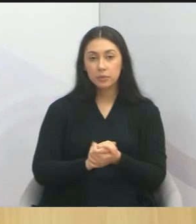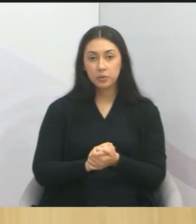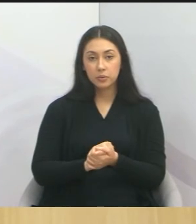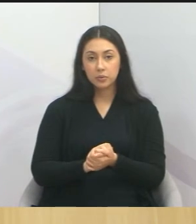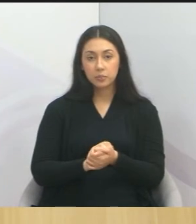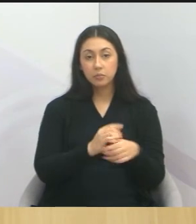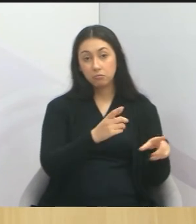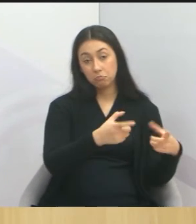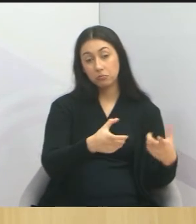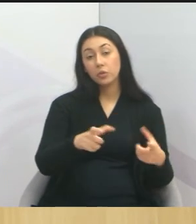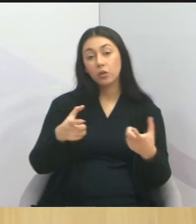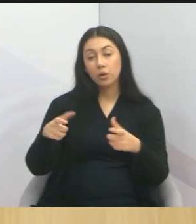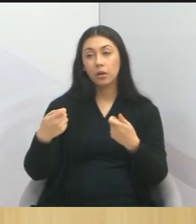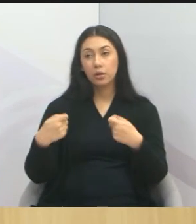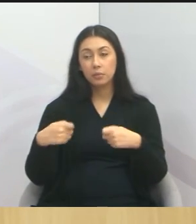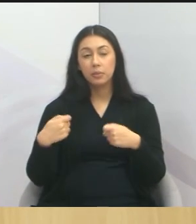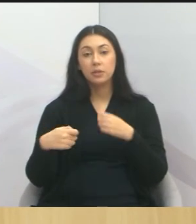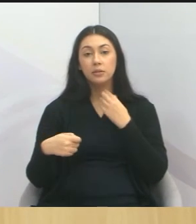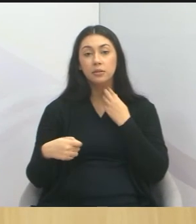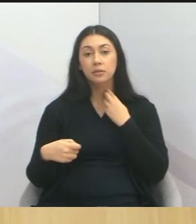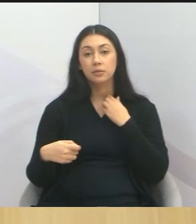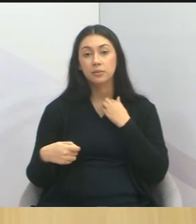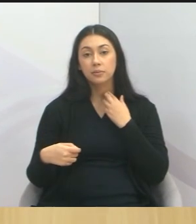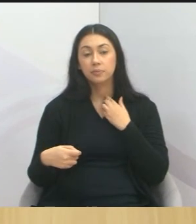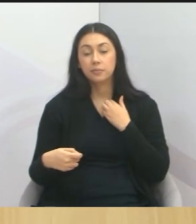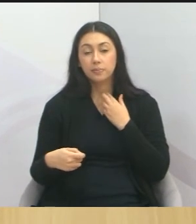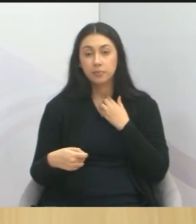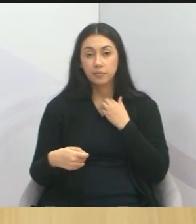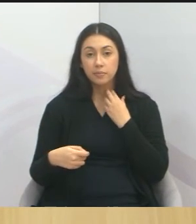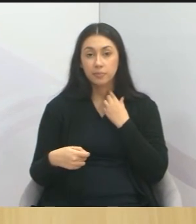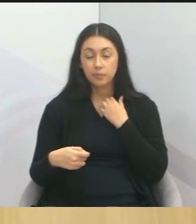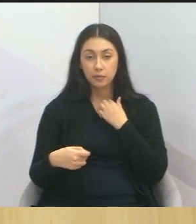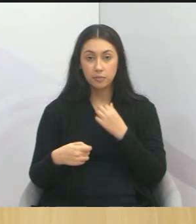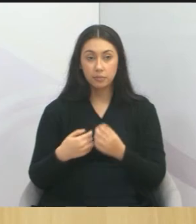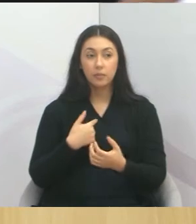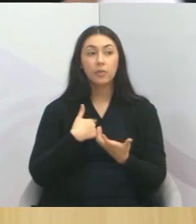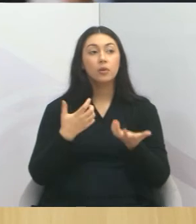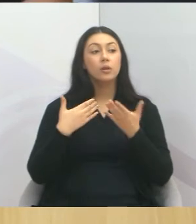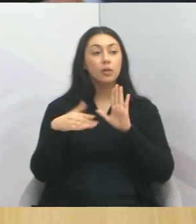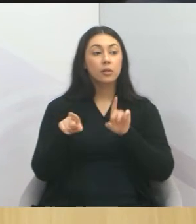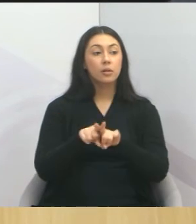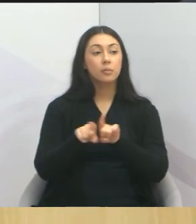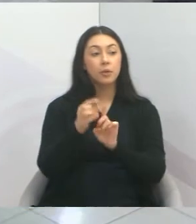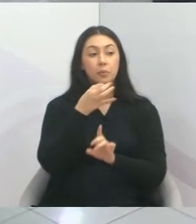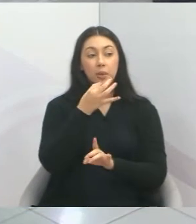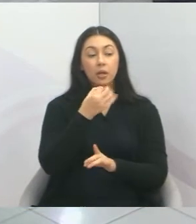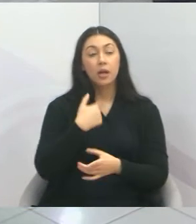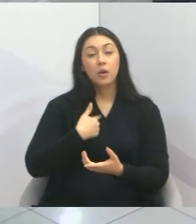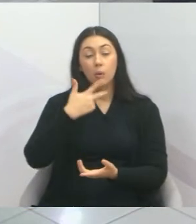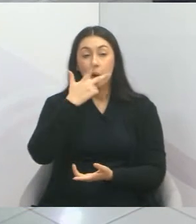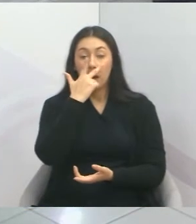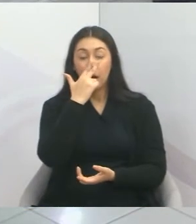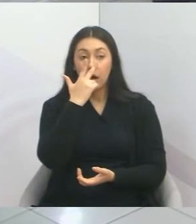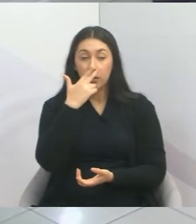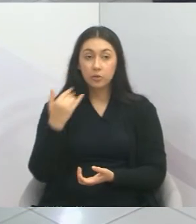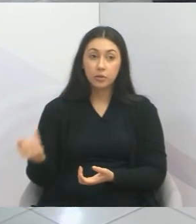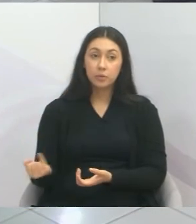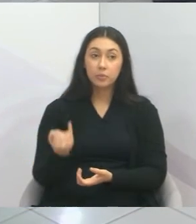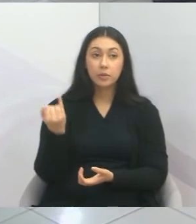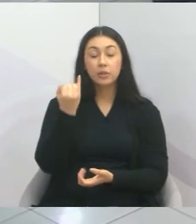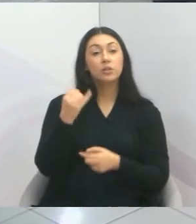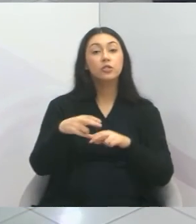nesses locais onde precisa E aí Eu também quero Colaborar eu acho que importante